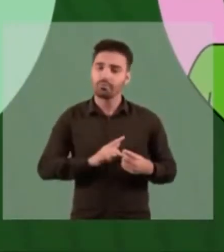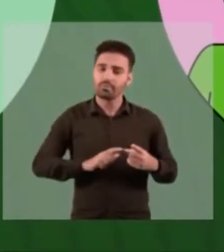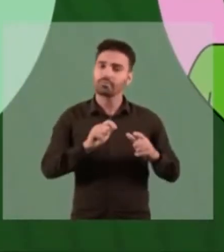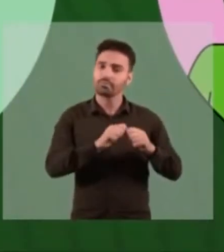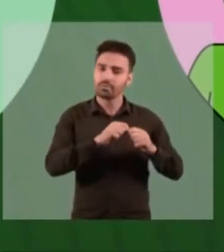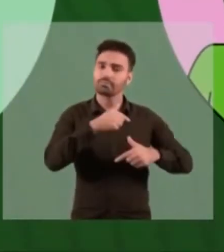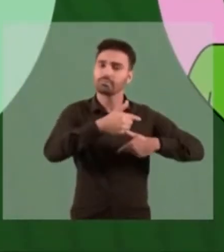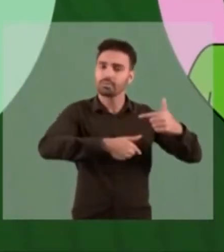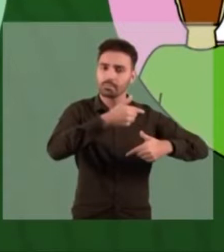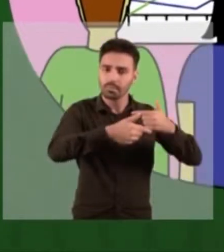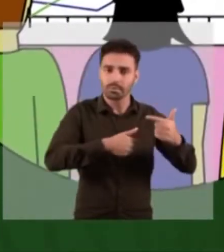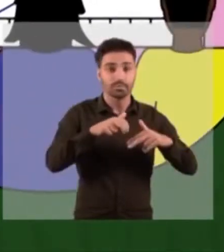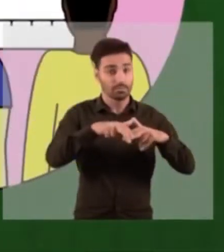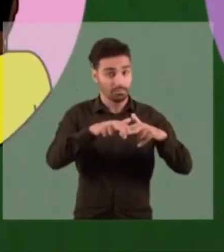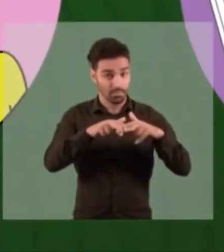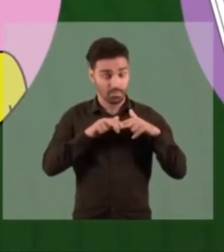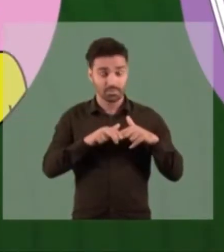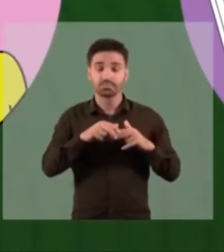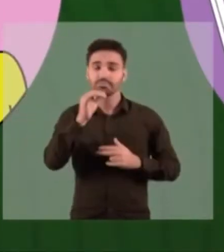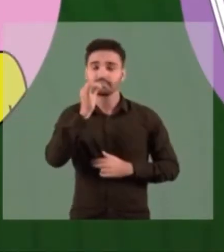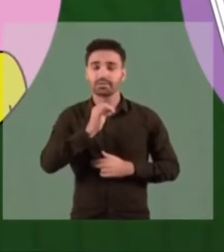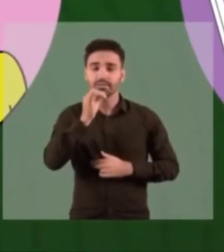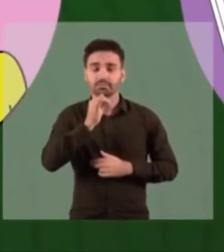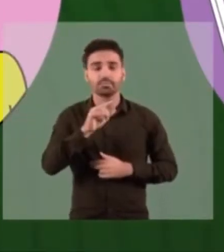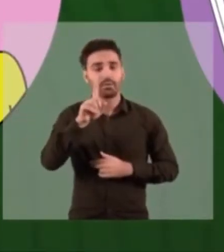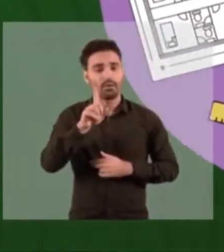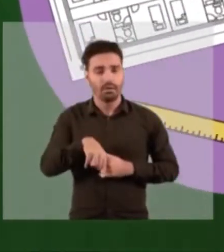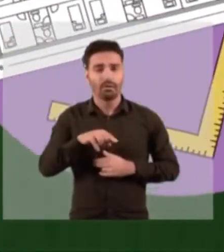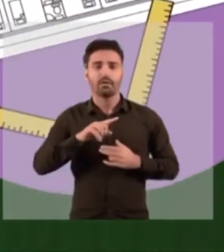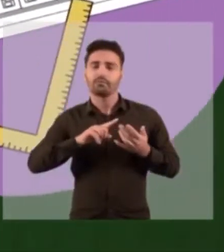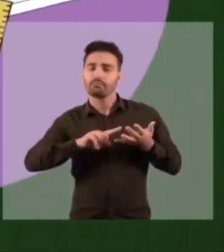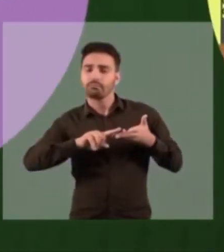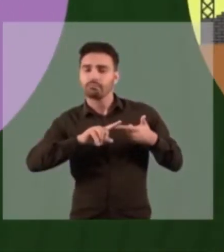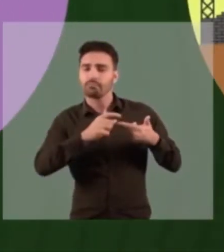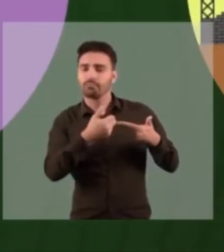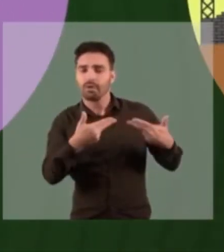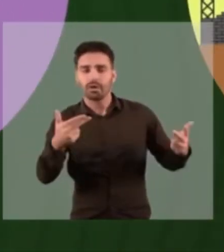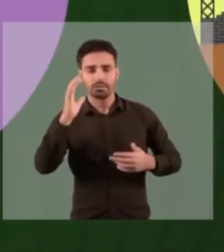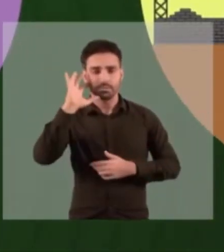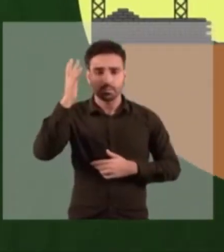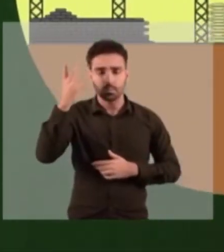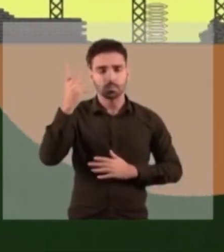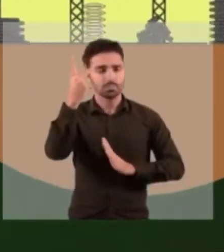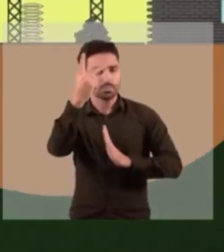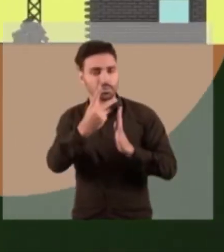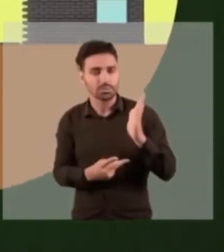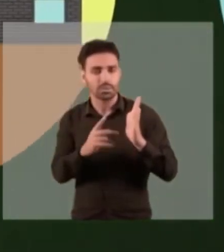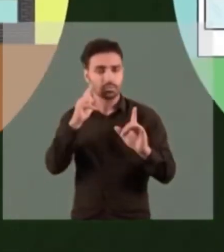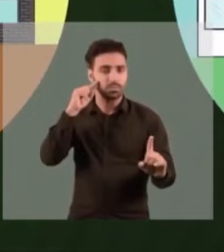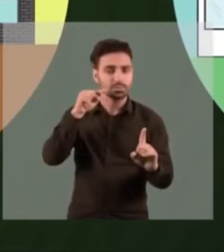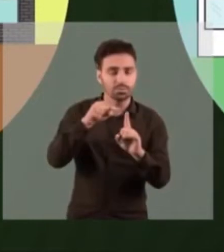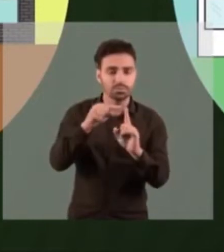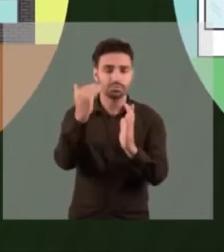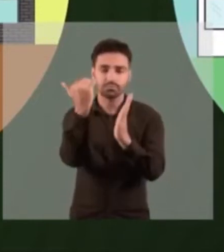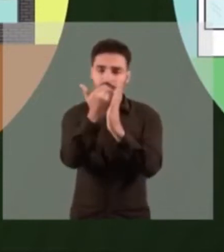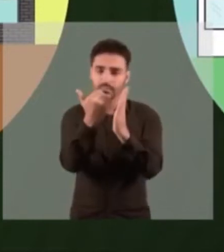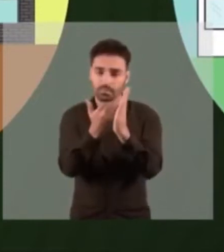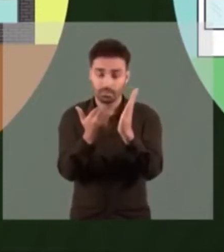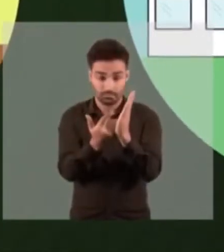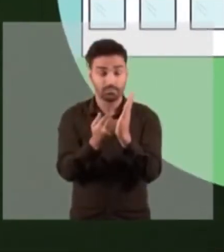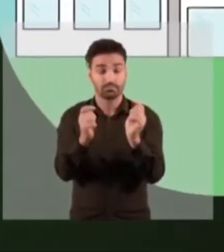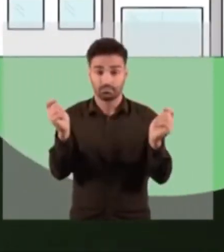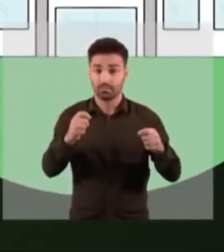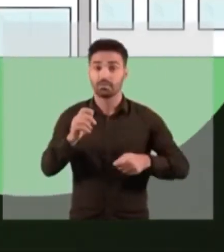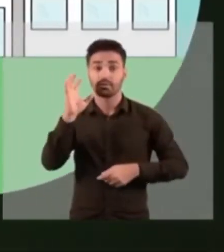atuação. Por isso, podemos dizer que elas são um conjunto de decisões, projetos, objetivos e metas para